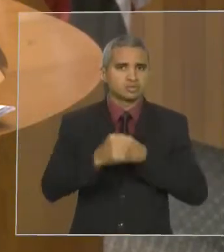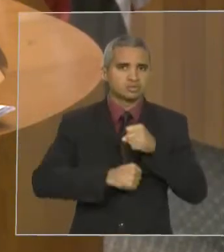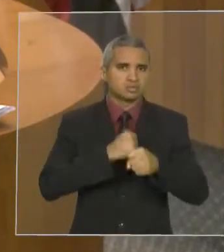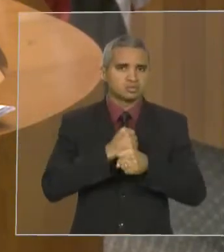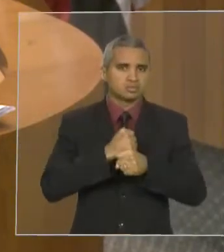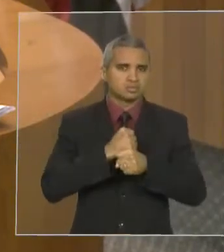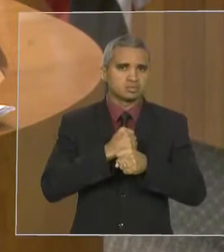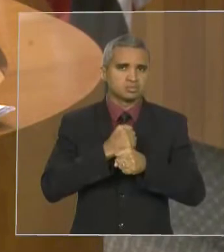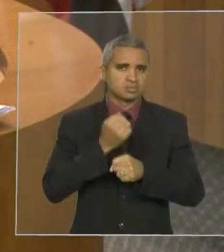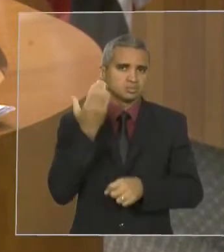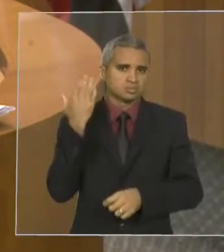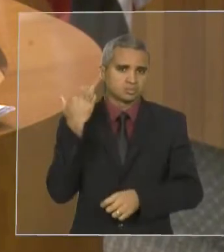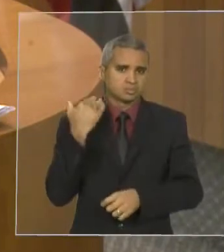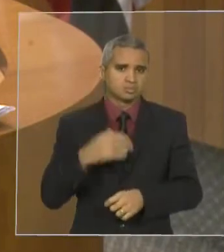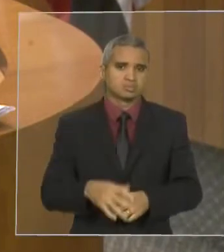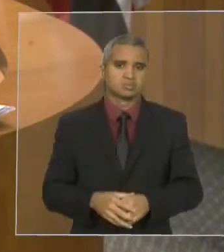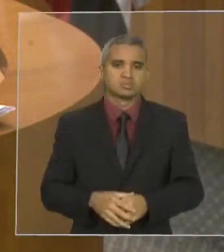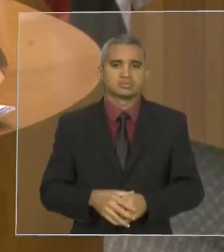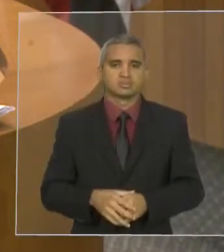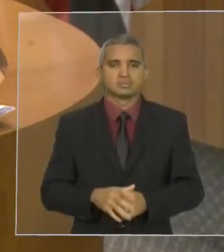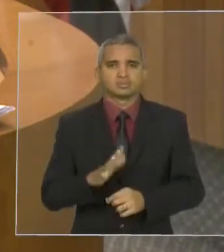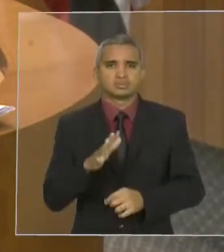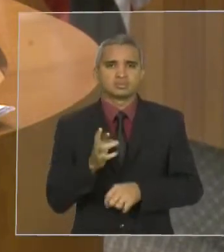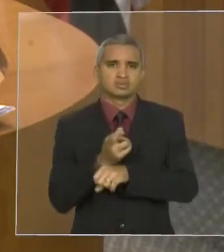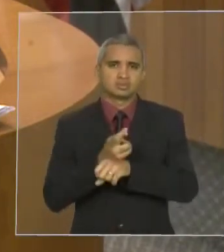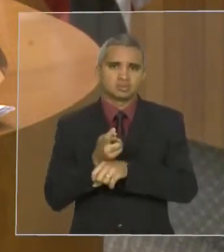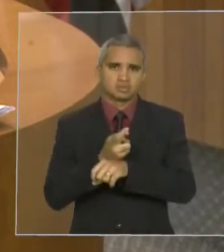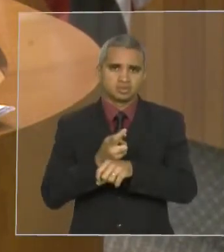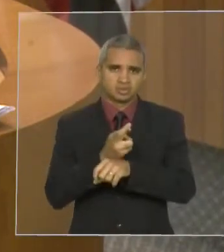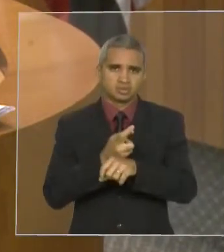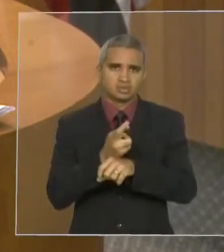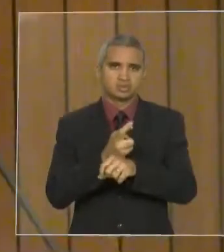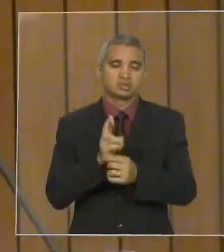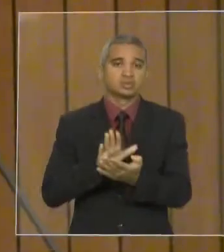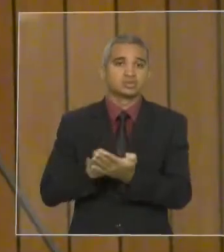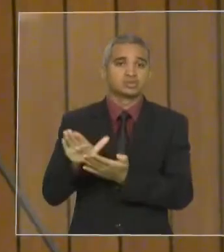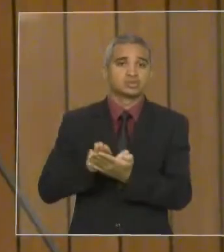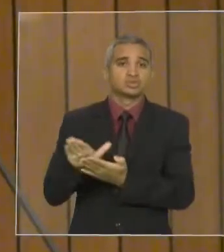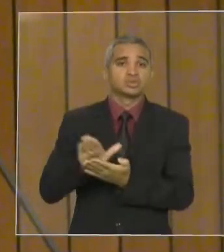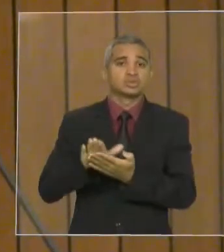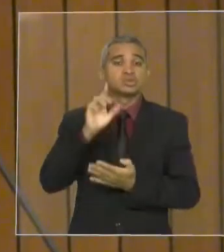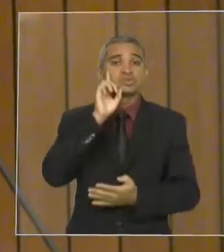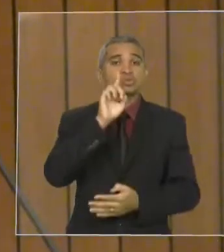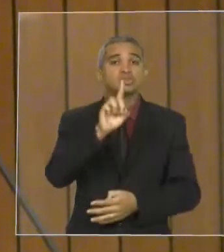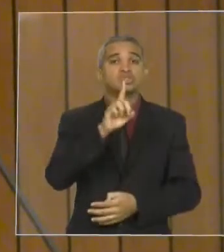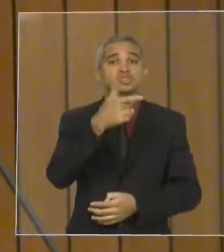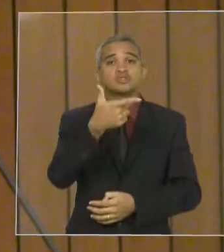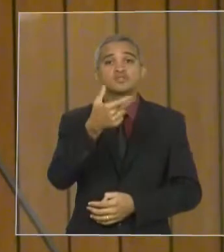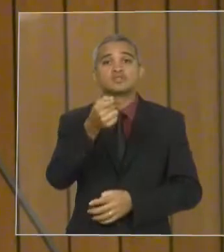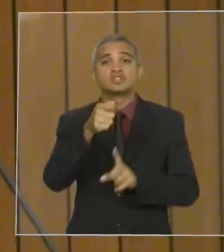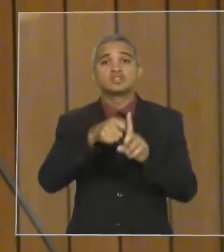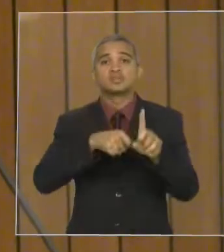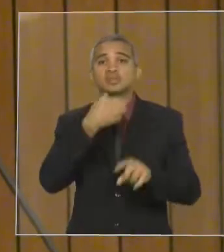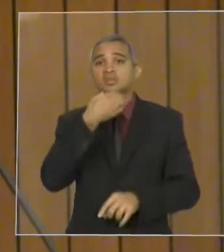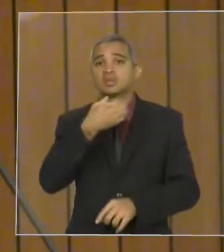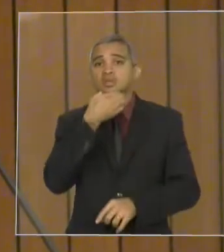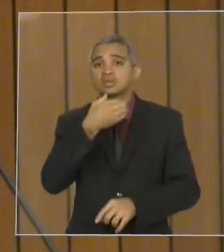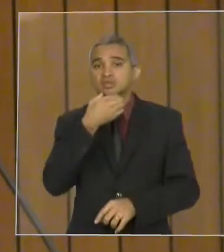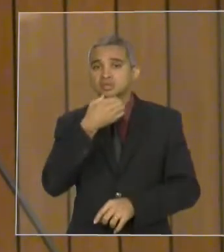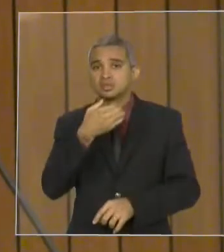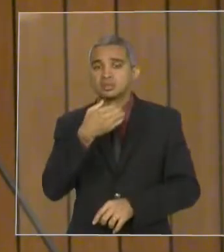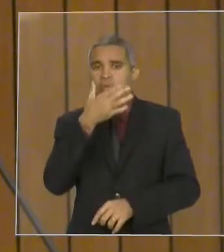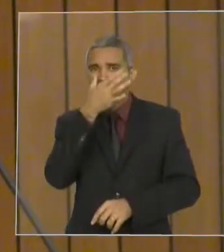no período do recesso, foi publicado no Diário da Casa no dia 20 de dezembro, quando praticamente estavam encerrando